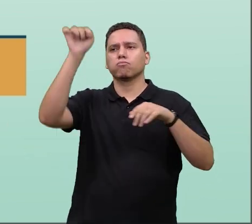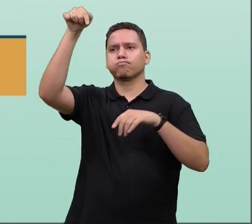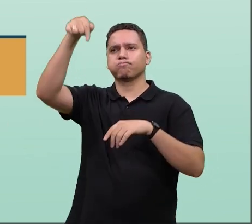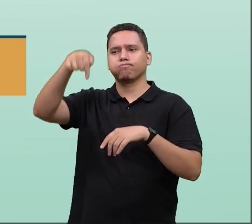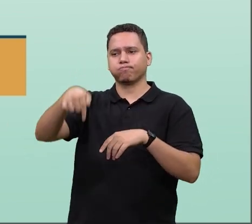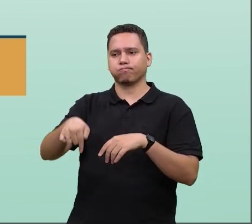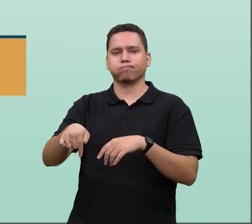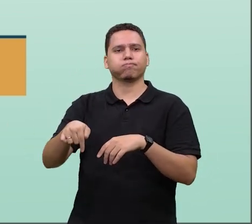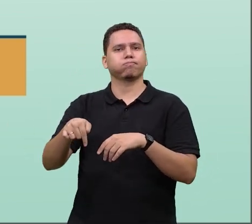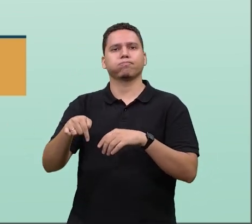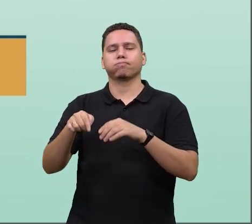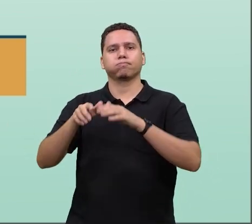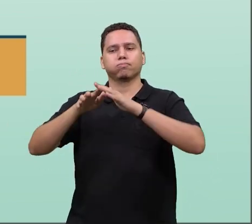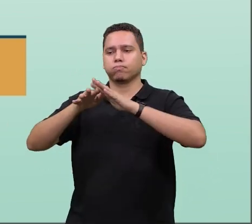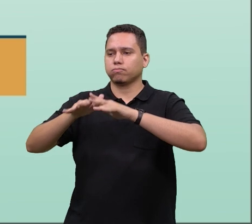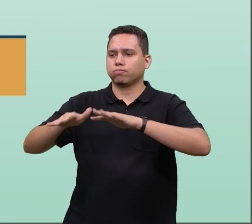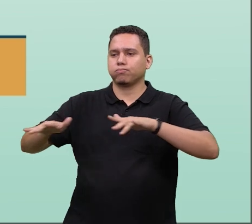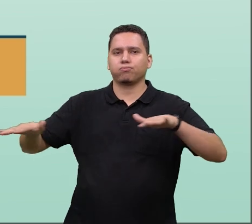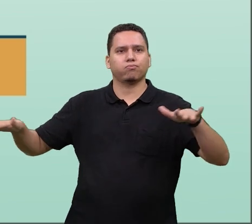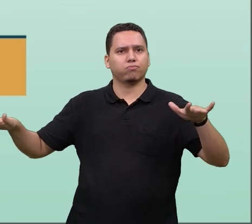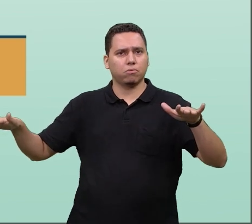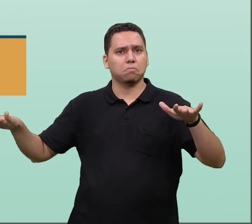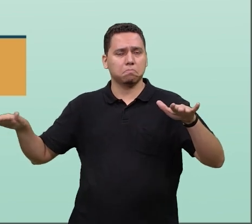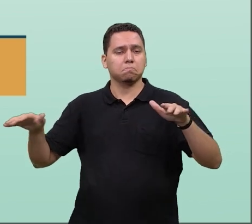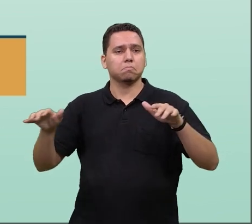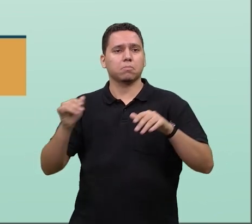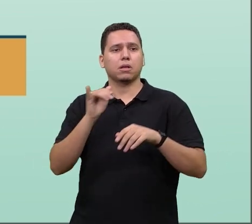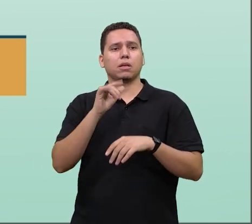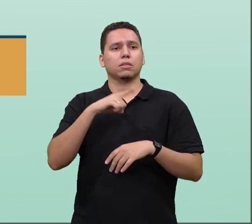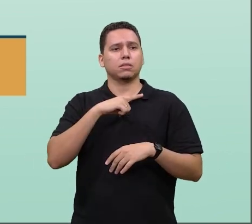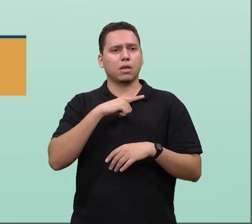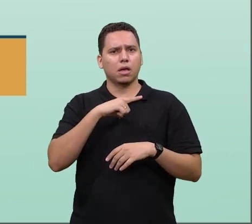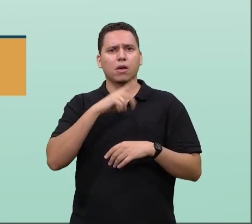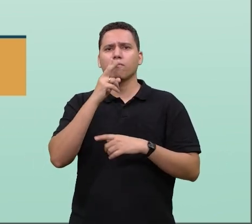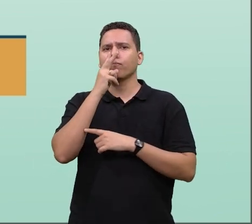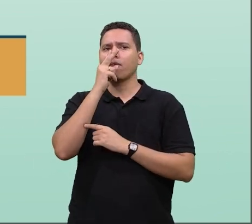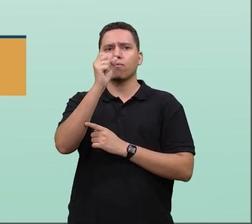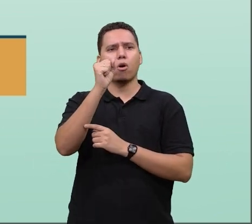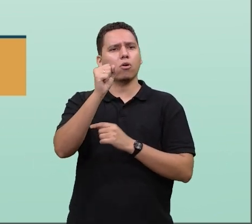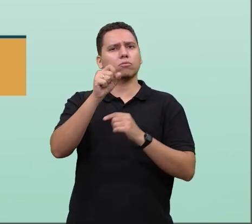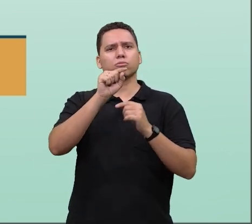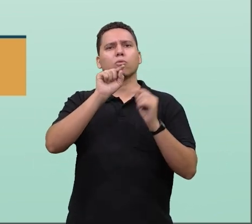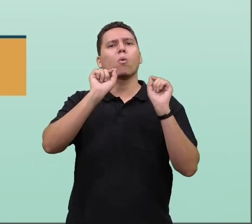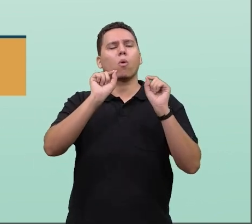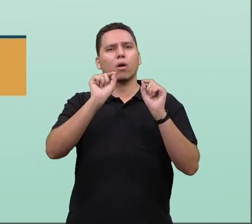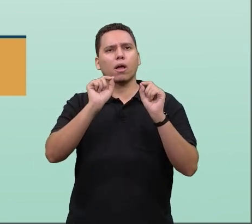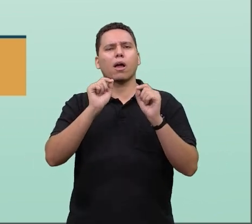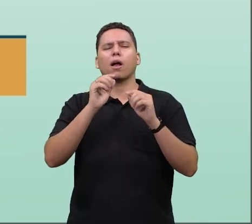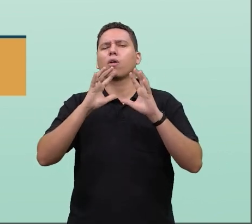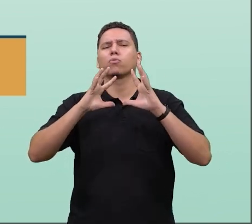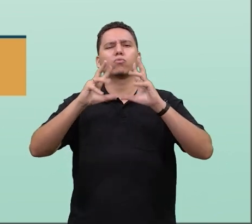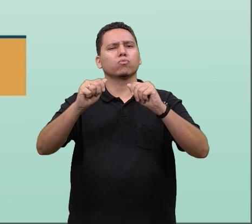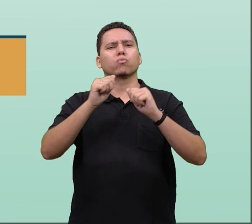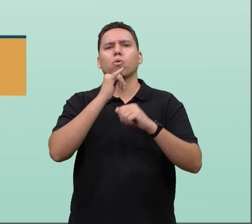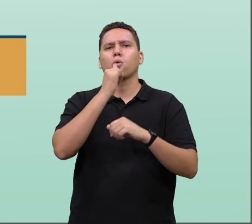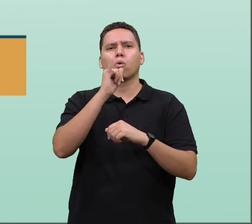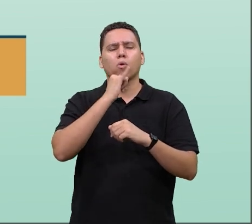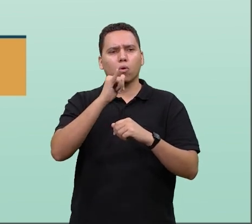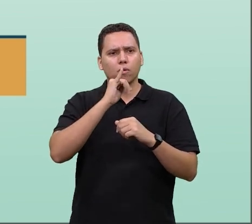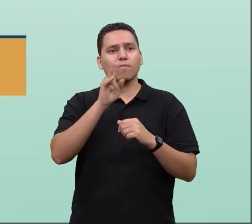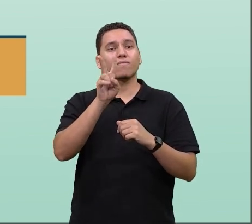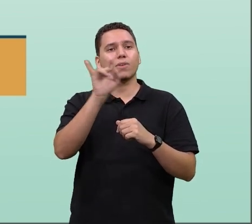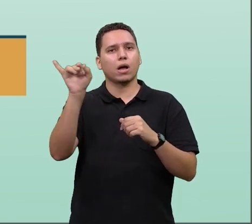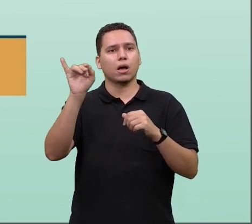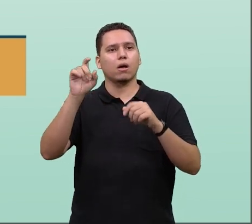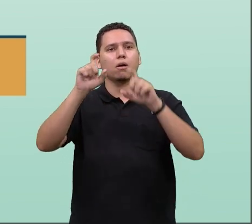bastão negativo cria uma força de repulsão em cima dos outros elétrons que empurra esses elétrons para a Terra. Sendo empurrados, o corpo perde